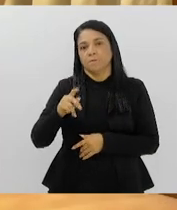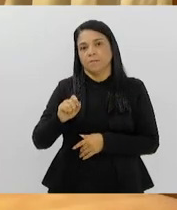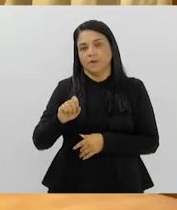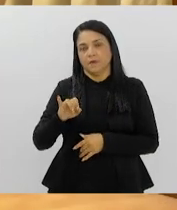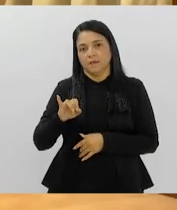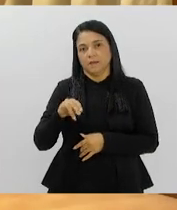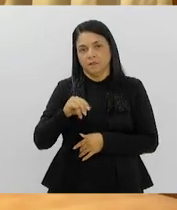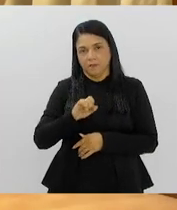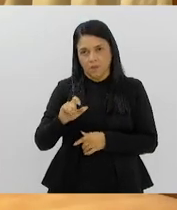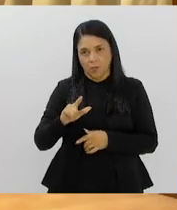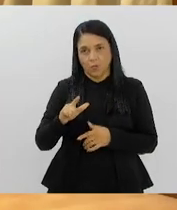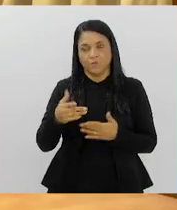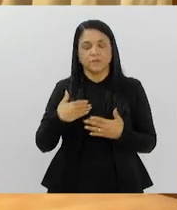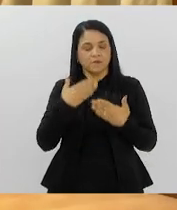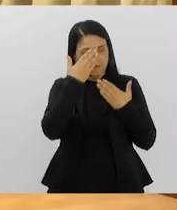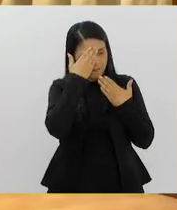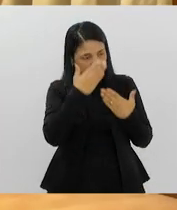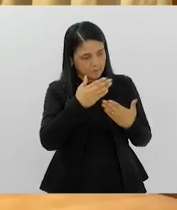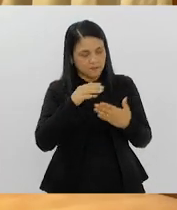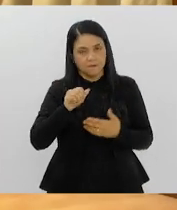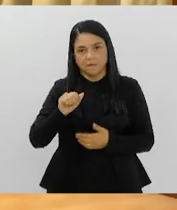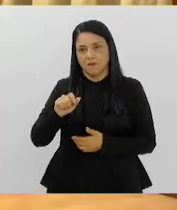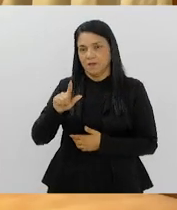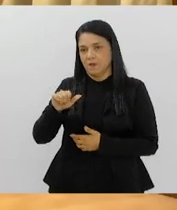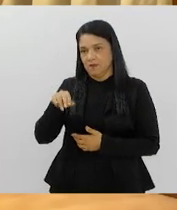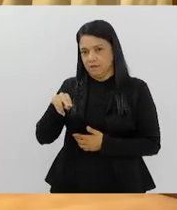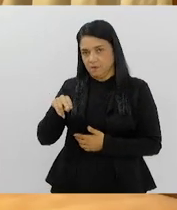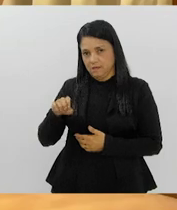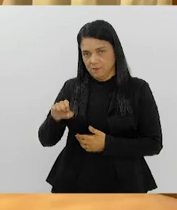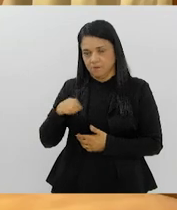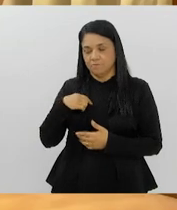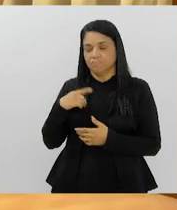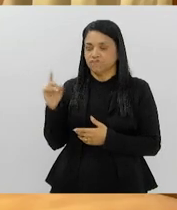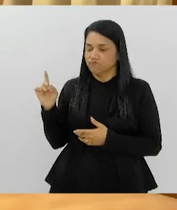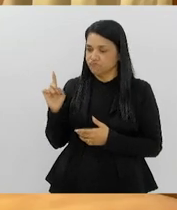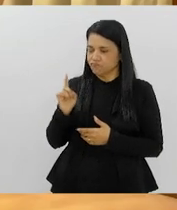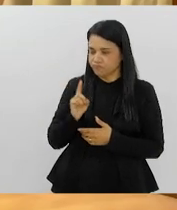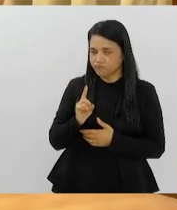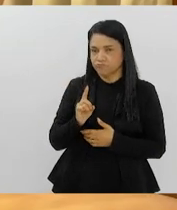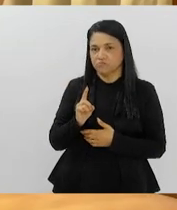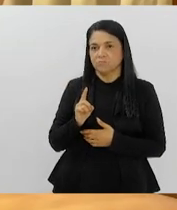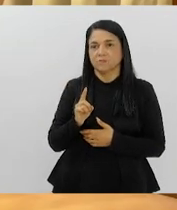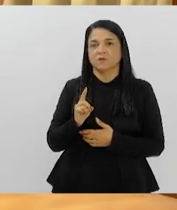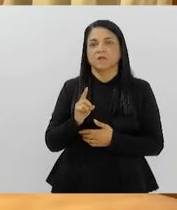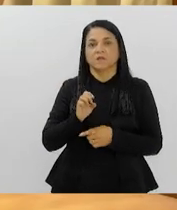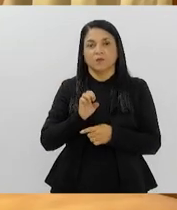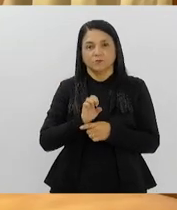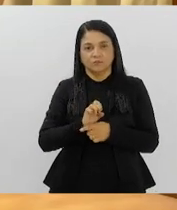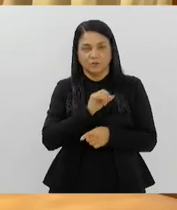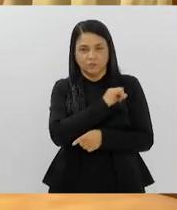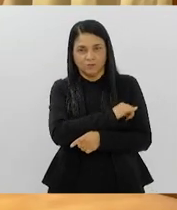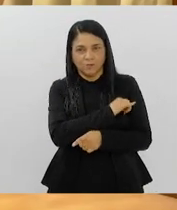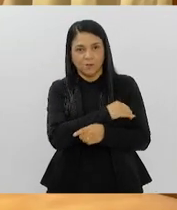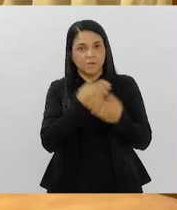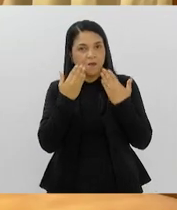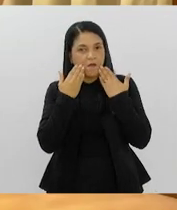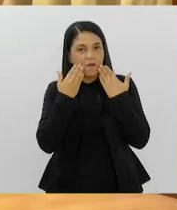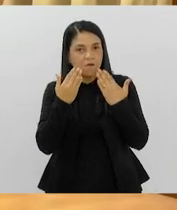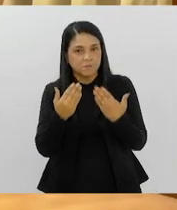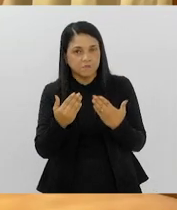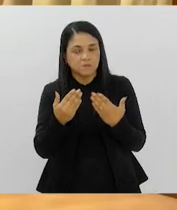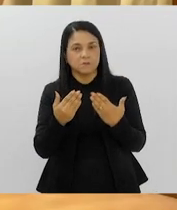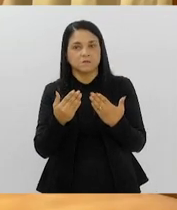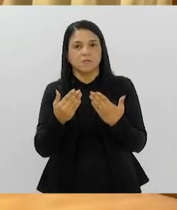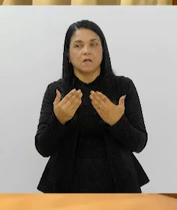a Aline pela exposição, por ter se deslocado até aqui, no Rio de Janeiro, para apresentar para a gente a posição